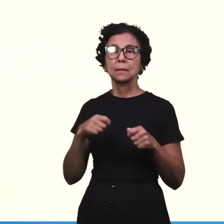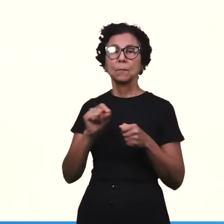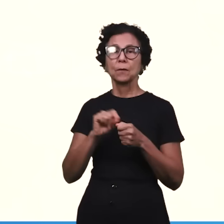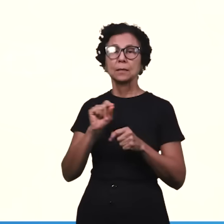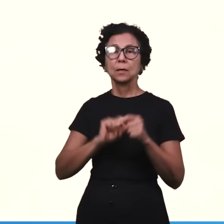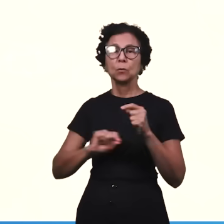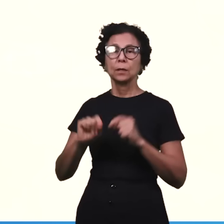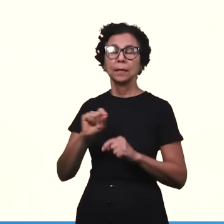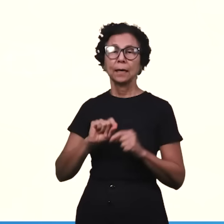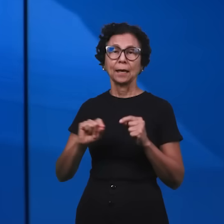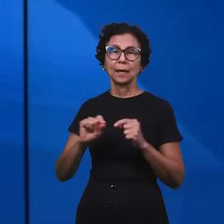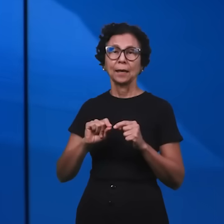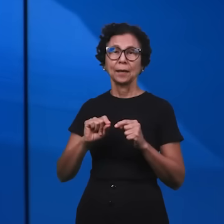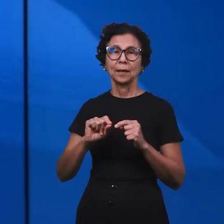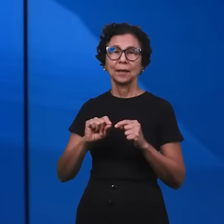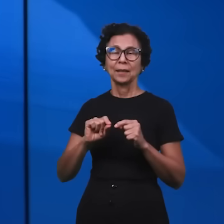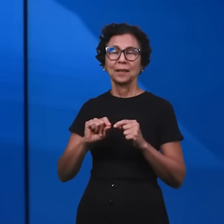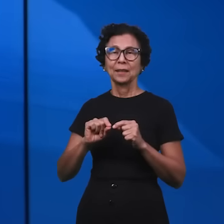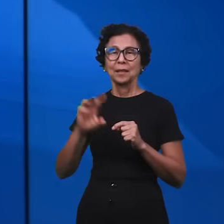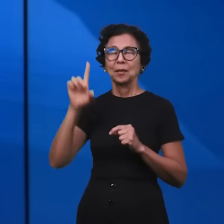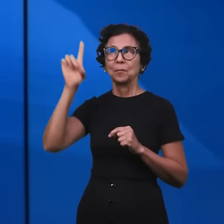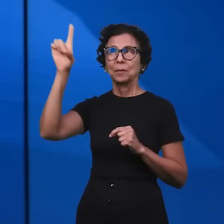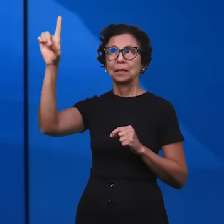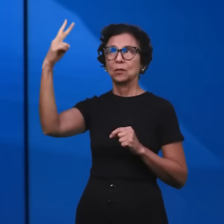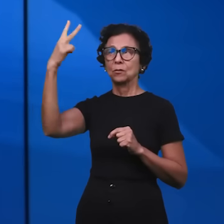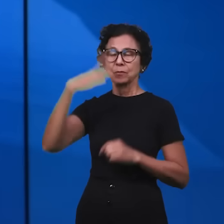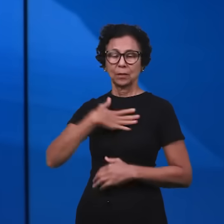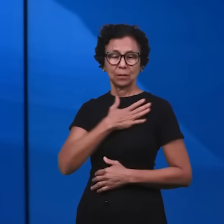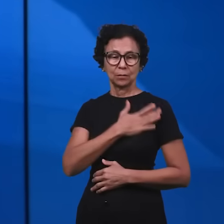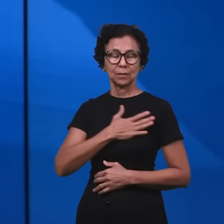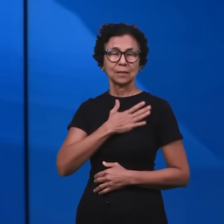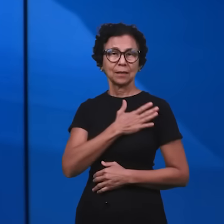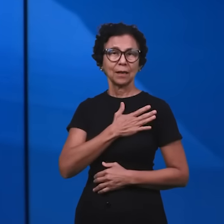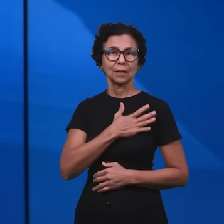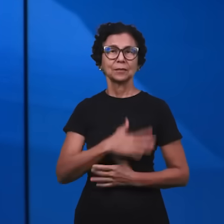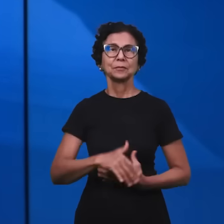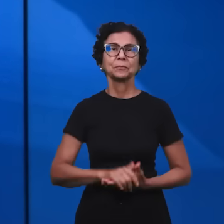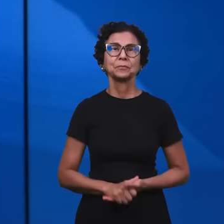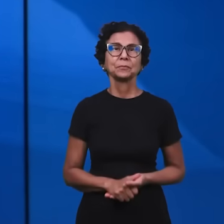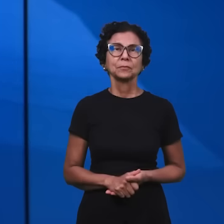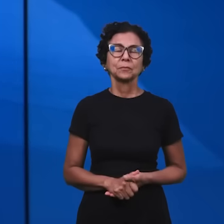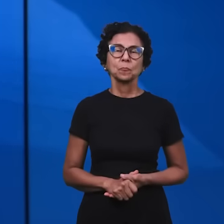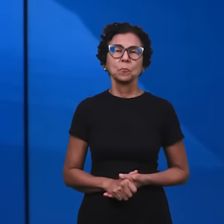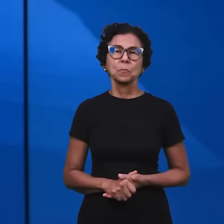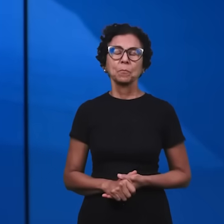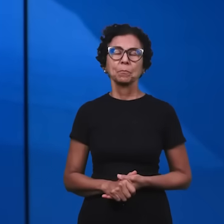agradar a Deus? Então, o que devemos ter em nossos corações para agradar a Deus vai ser agora respondido, né?